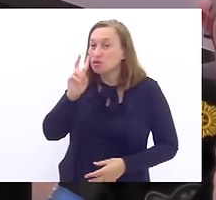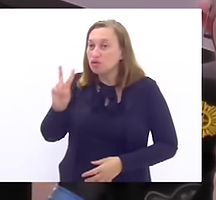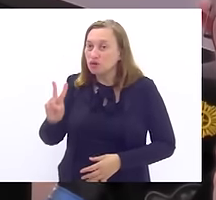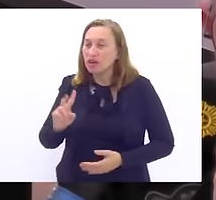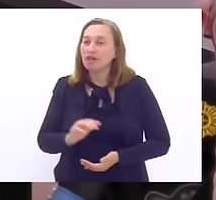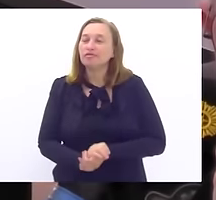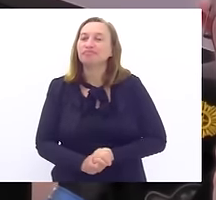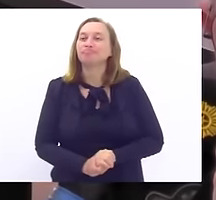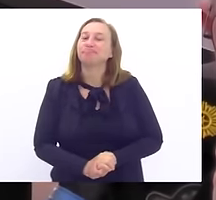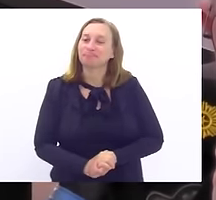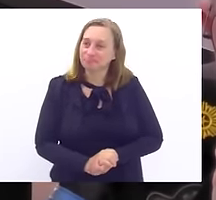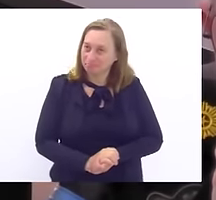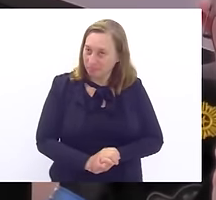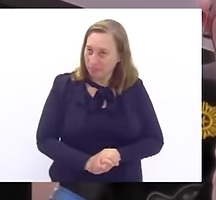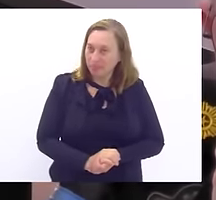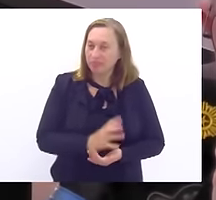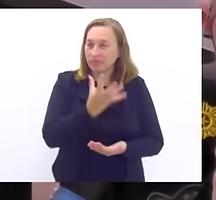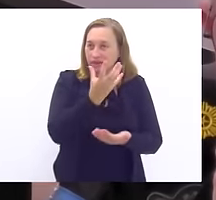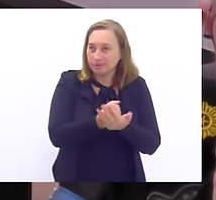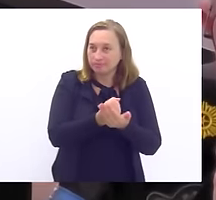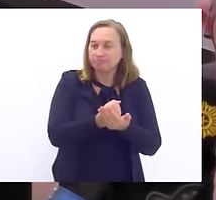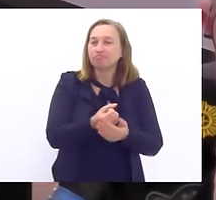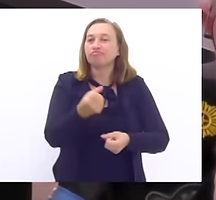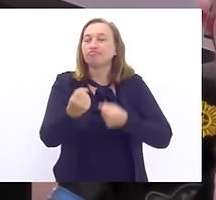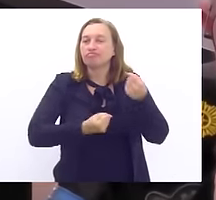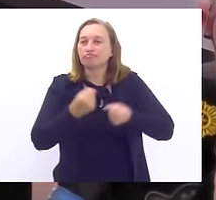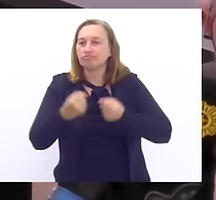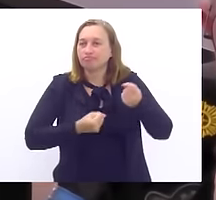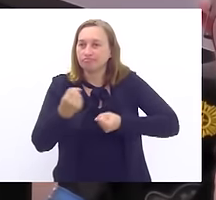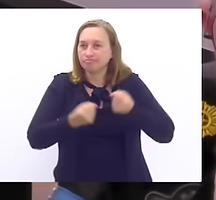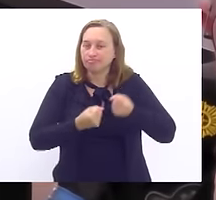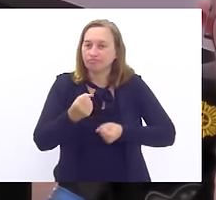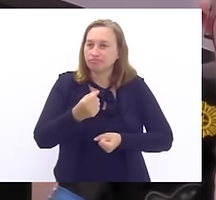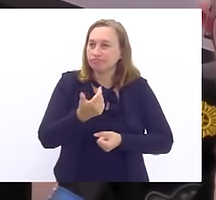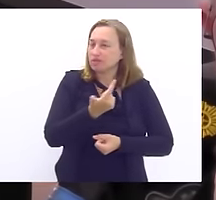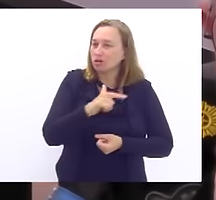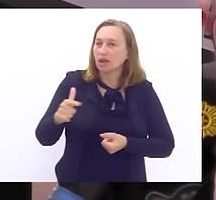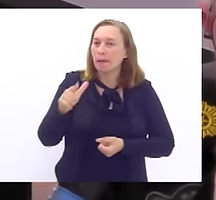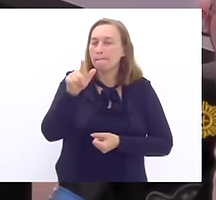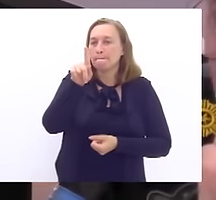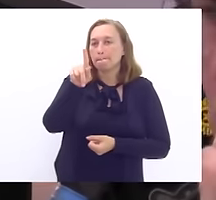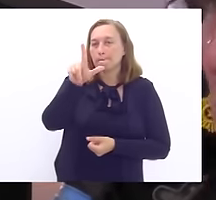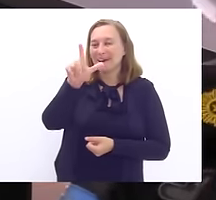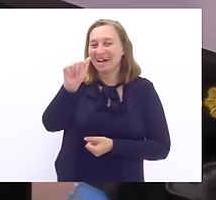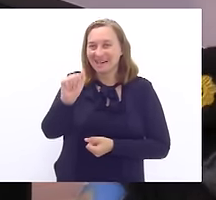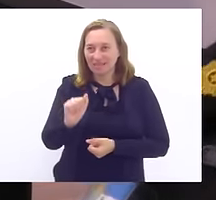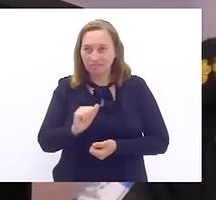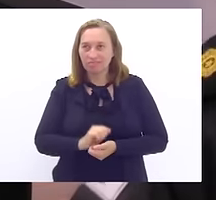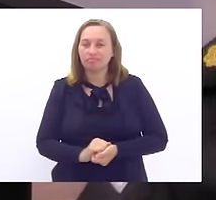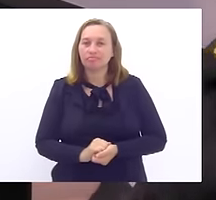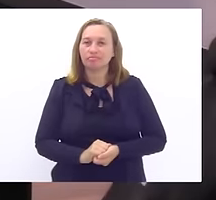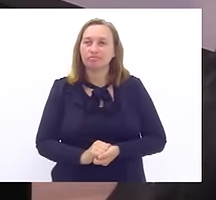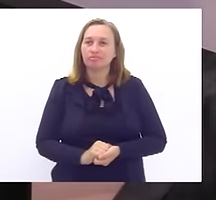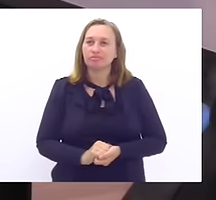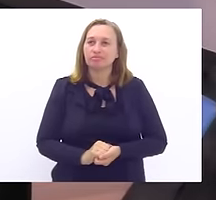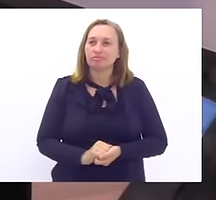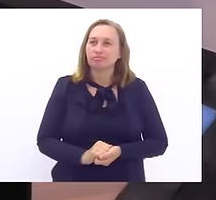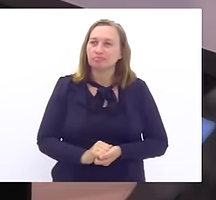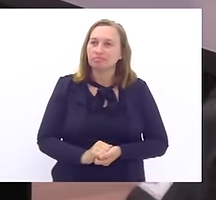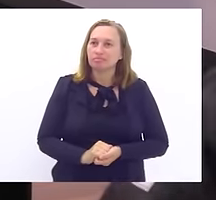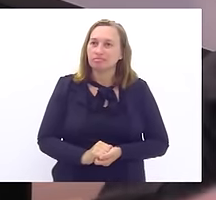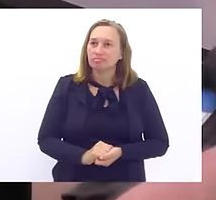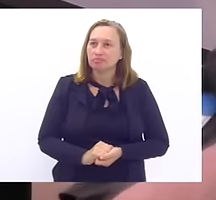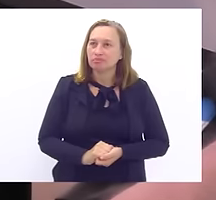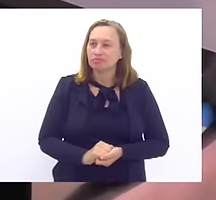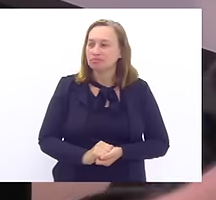o licenciamento e o registro do veículo é um veículo que não tá registrado não tá empacado não foi não foi